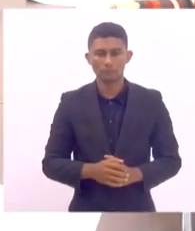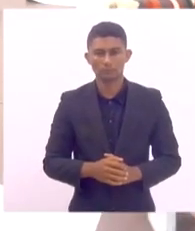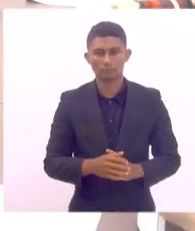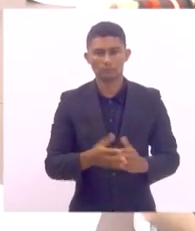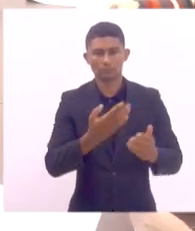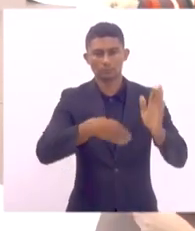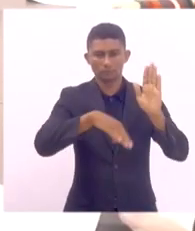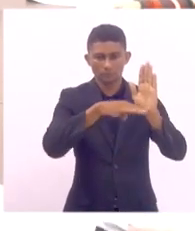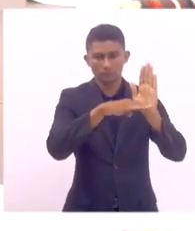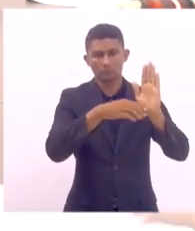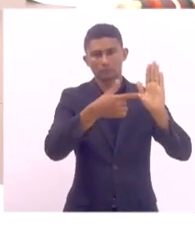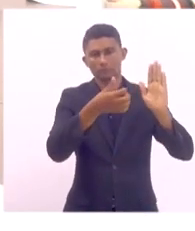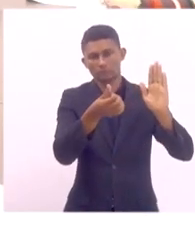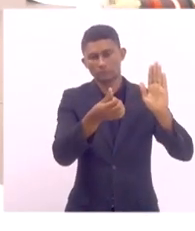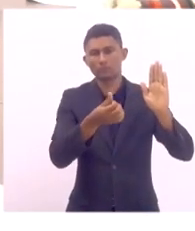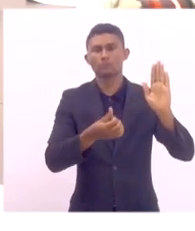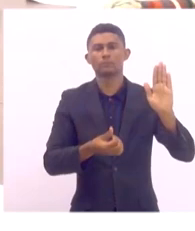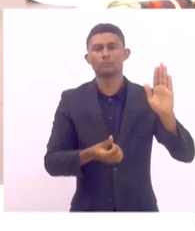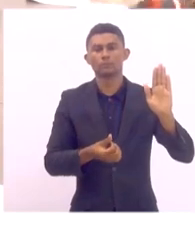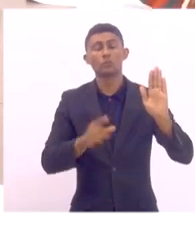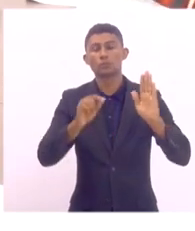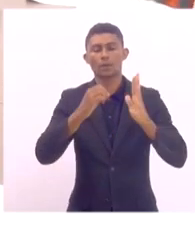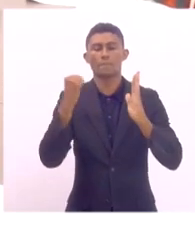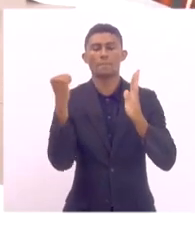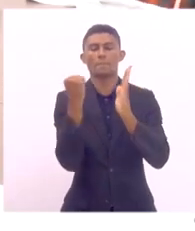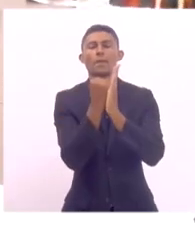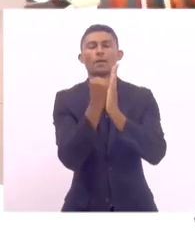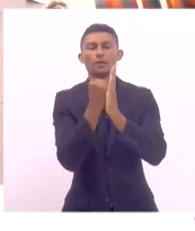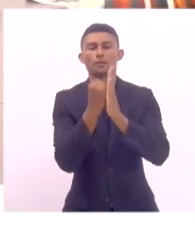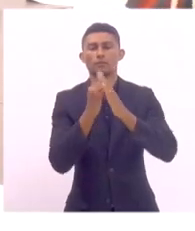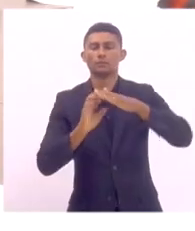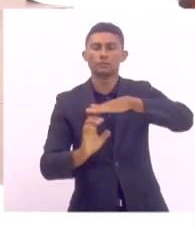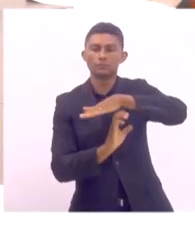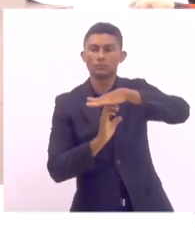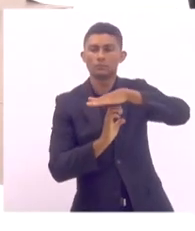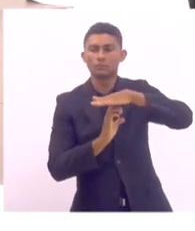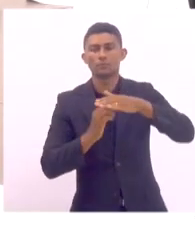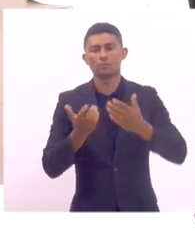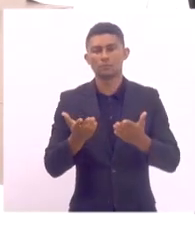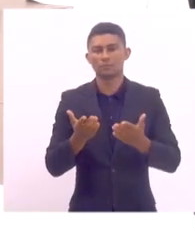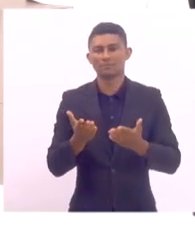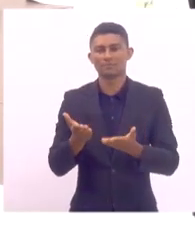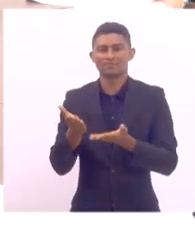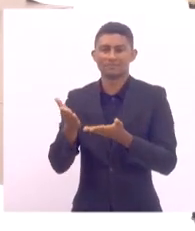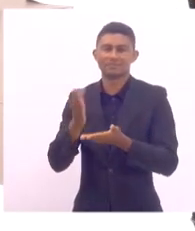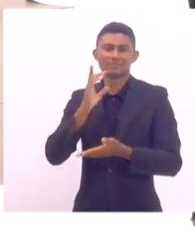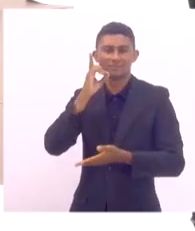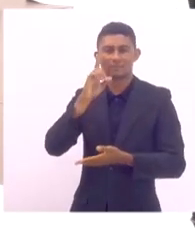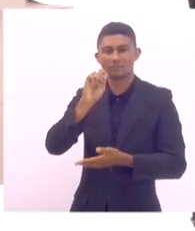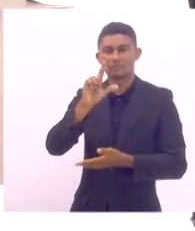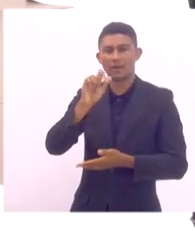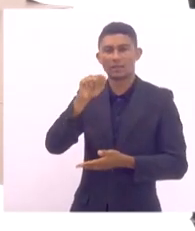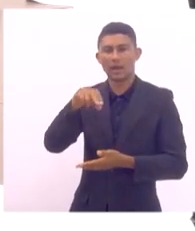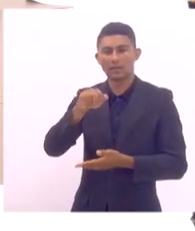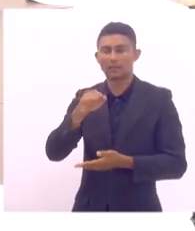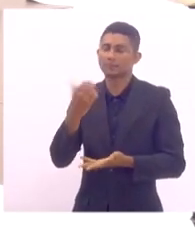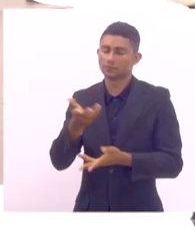26. Institui o selo, empresa. Vamos derrubar, em homenagem à deputada Alana... 26.